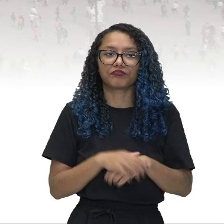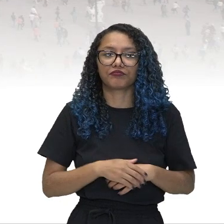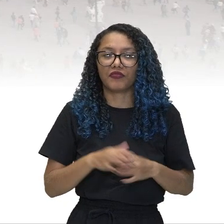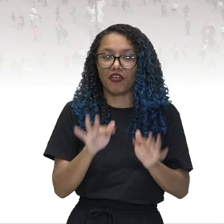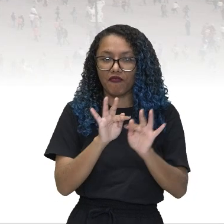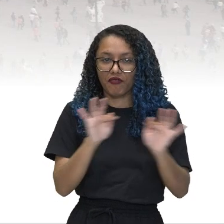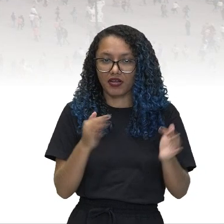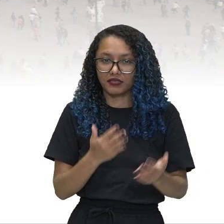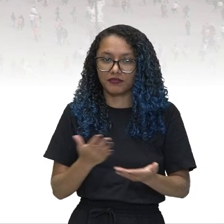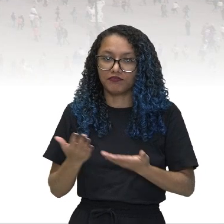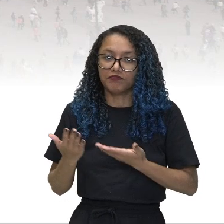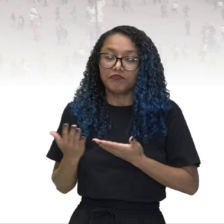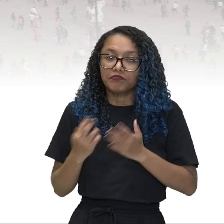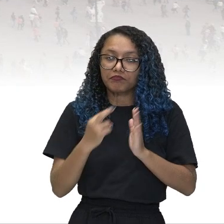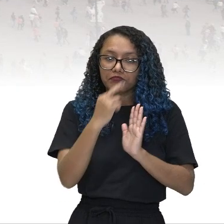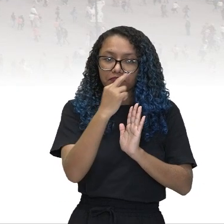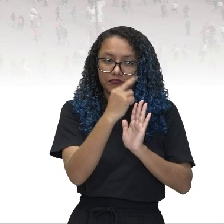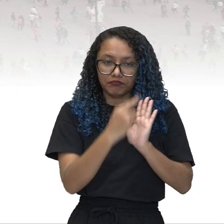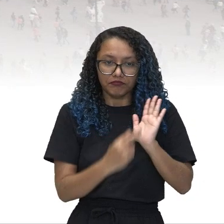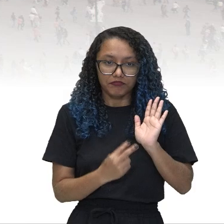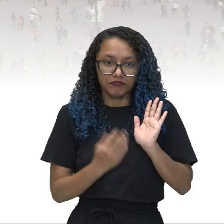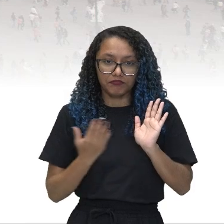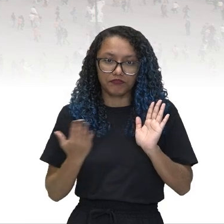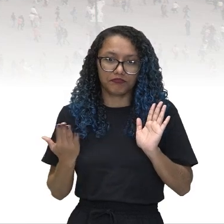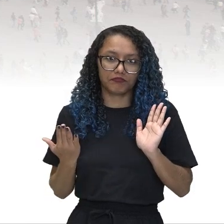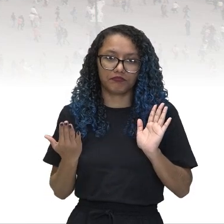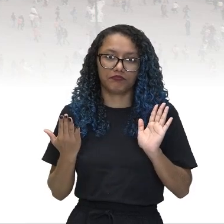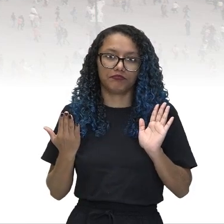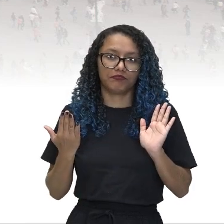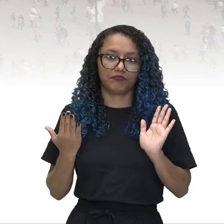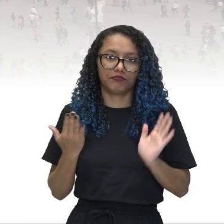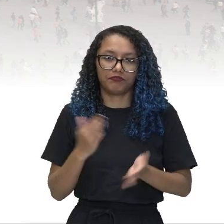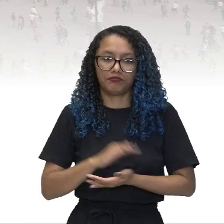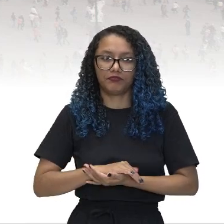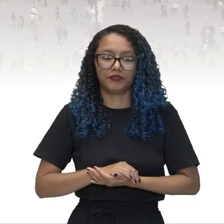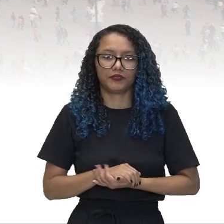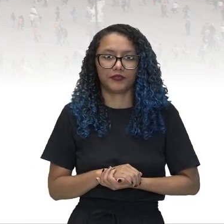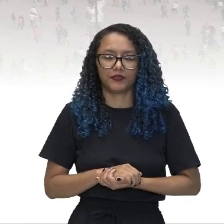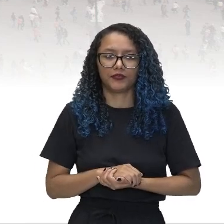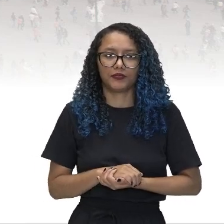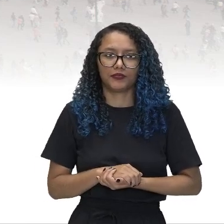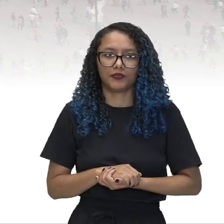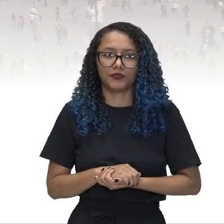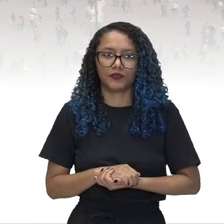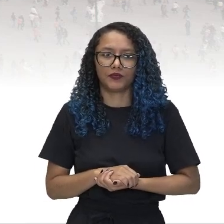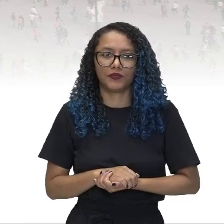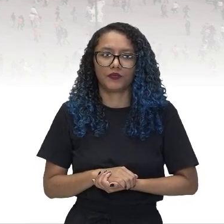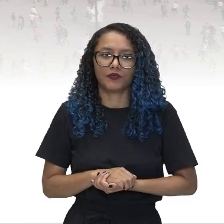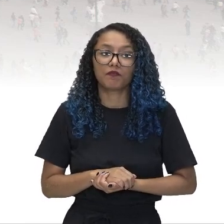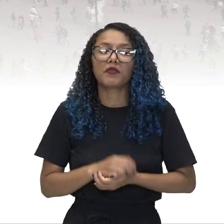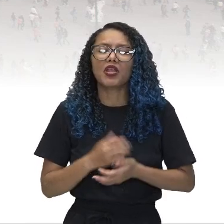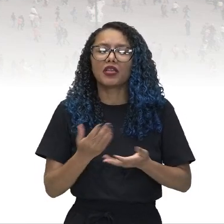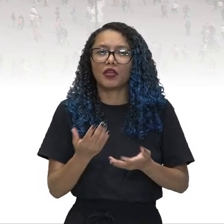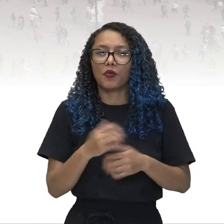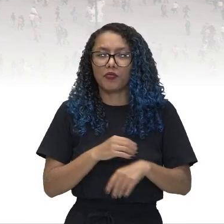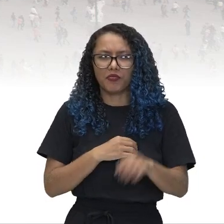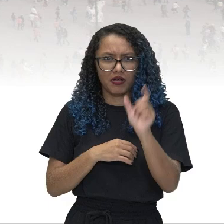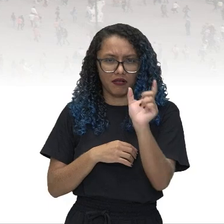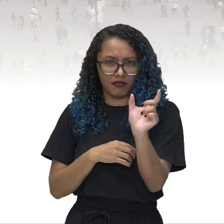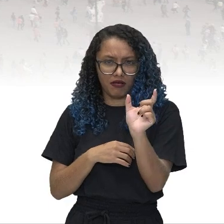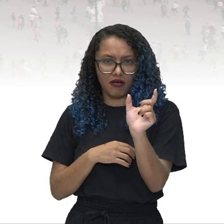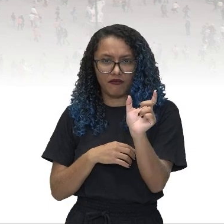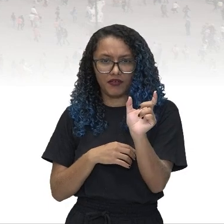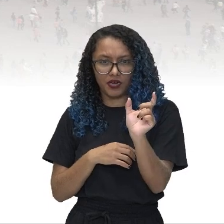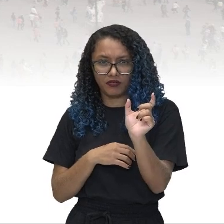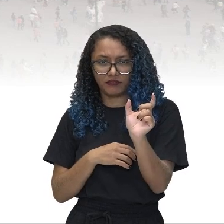constitu México Conda popularmente como el socalo a palavra que eu trago aqui em